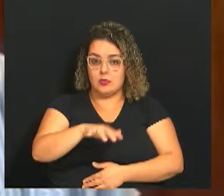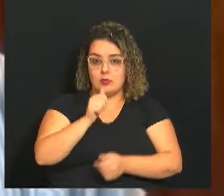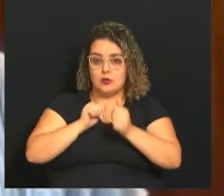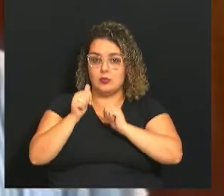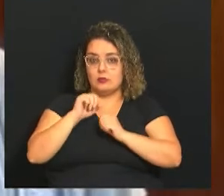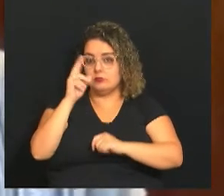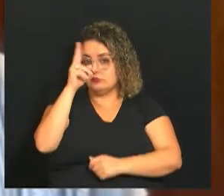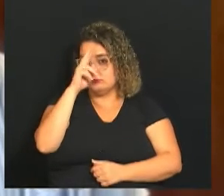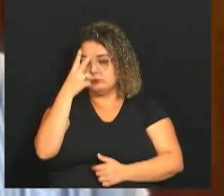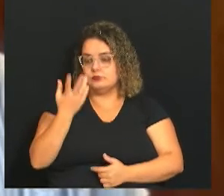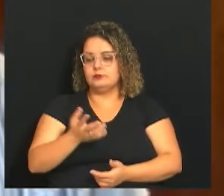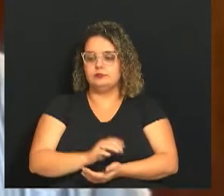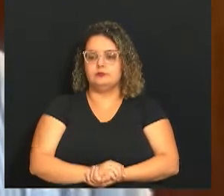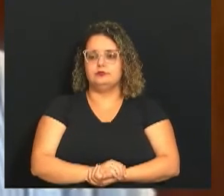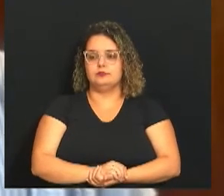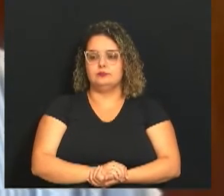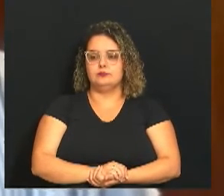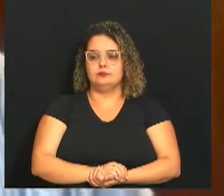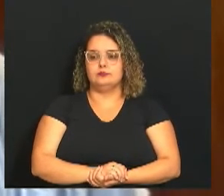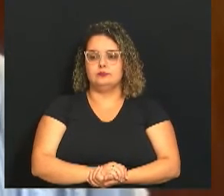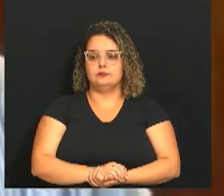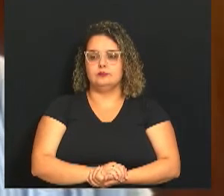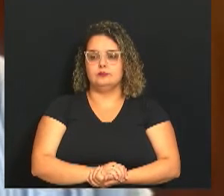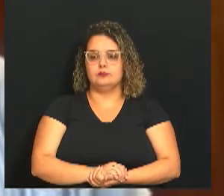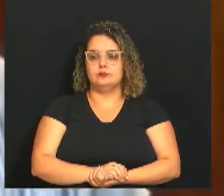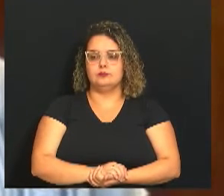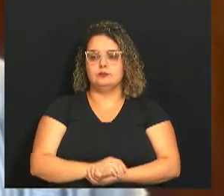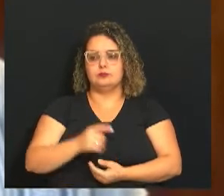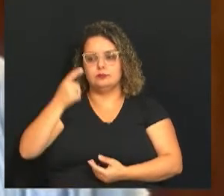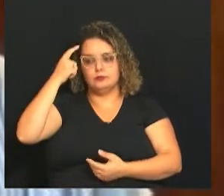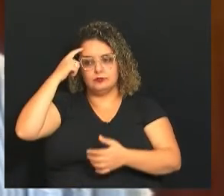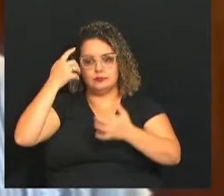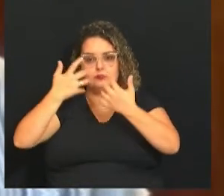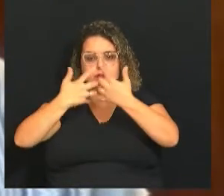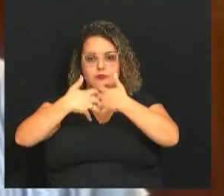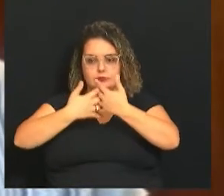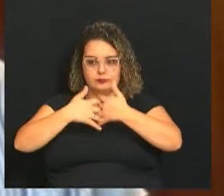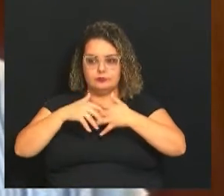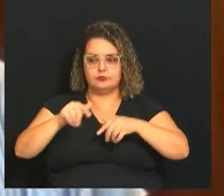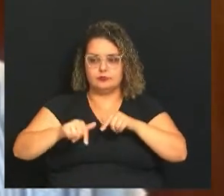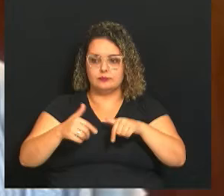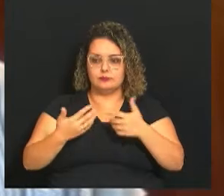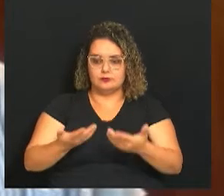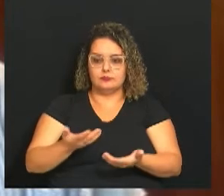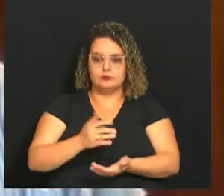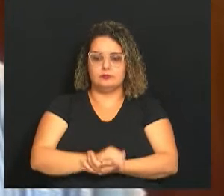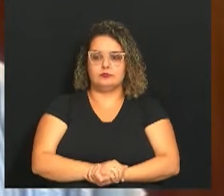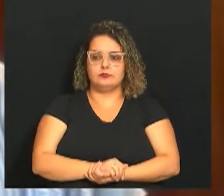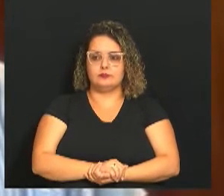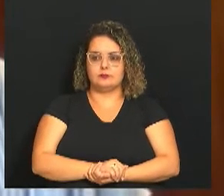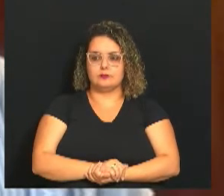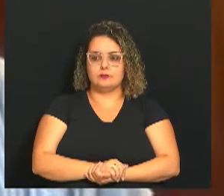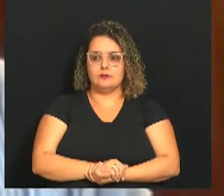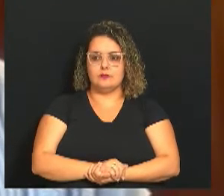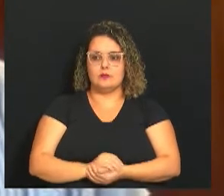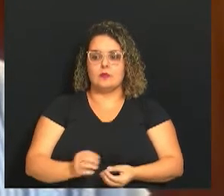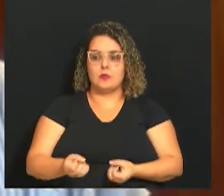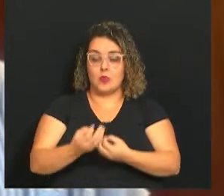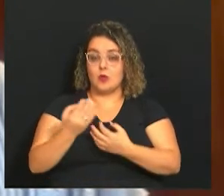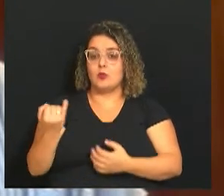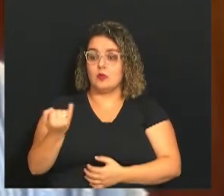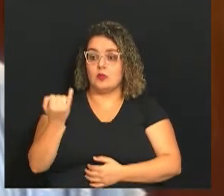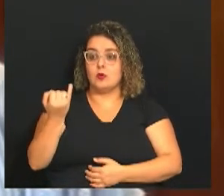assim compensando, refletindo no trabalho dele. Então, essa é uma informação muito importante. Aí eu